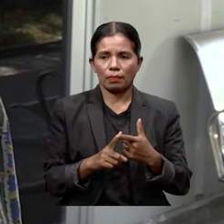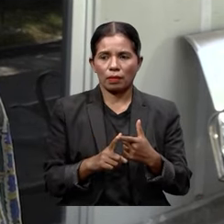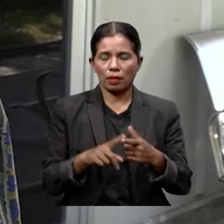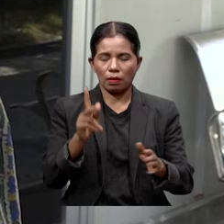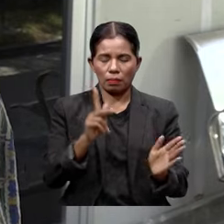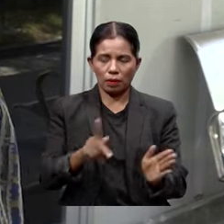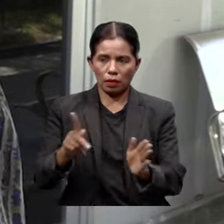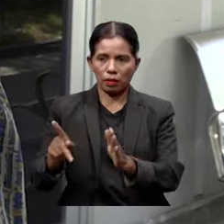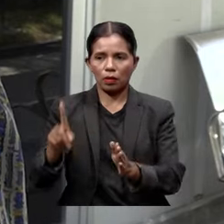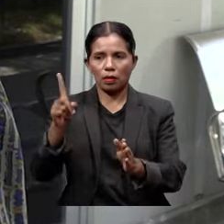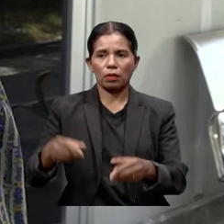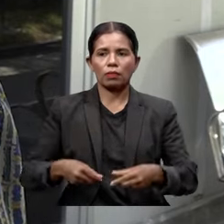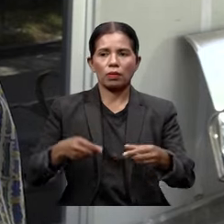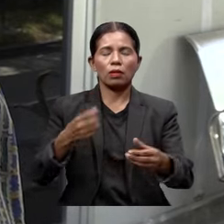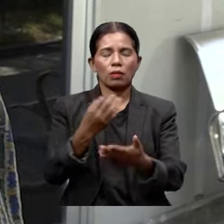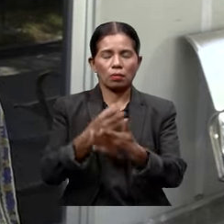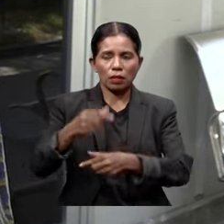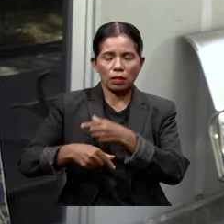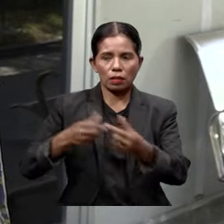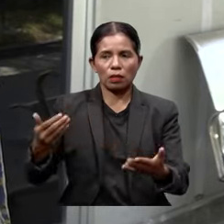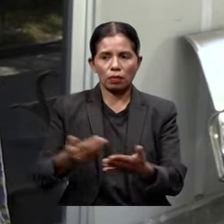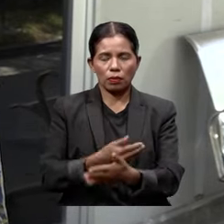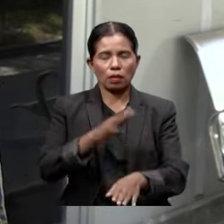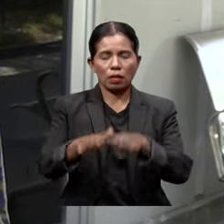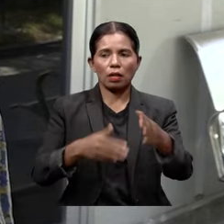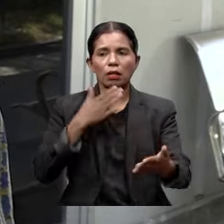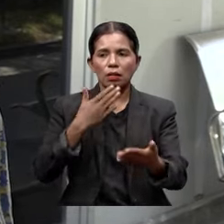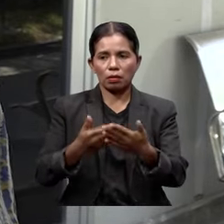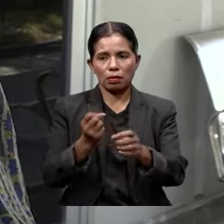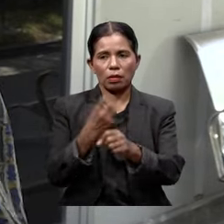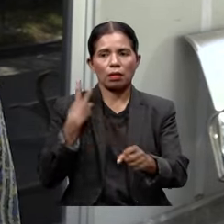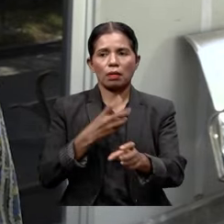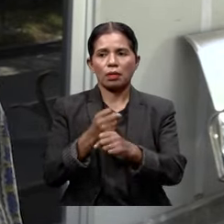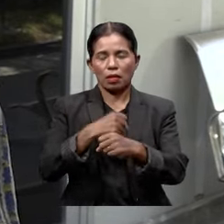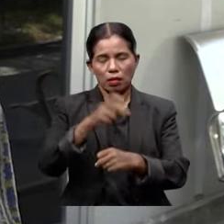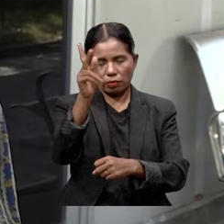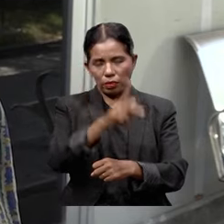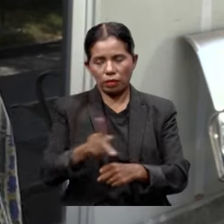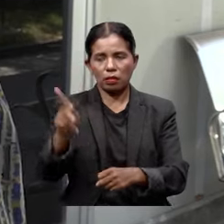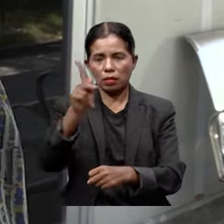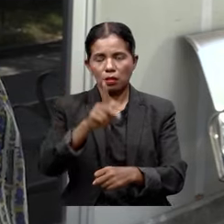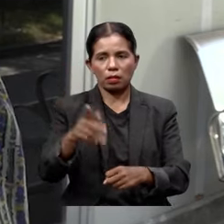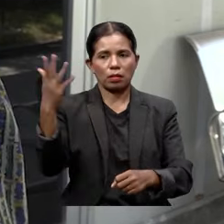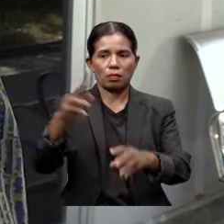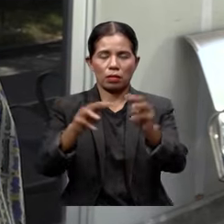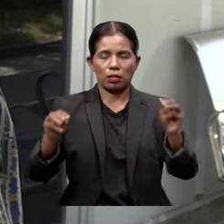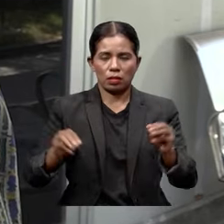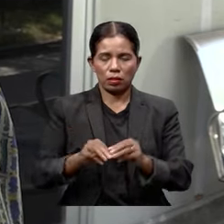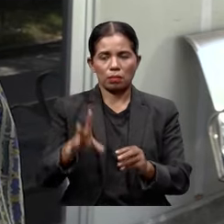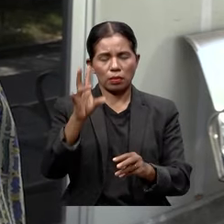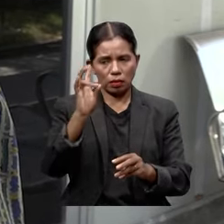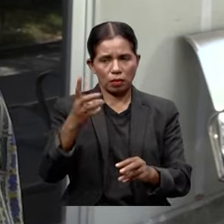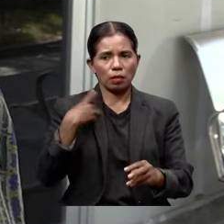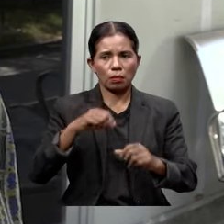plano ida nebe o subsídio da geração fom. Ida ne laudi akla halimar quando ambe hal fiscalização quase piloto ne ihano município Rito. Laudi